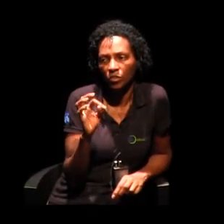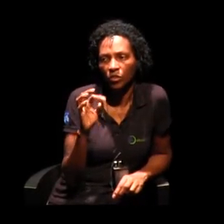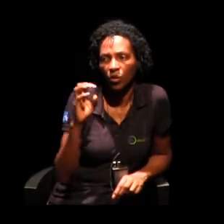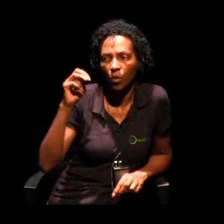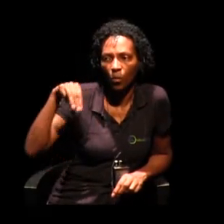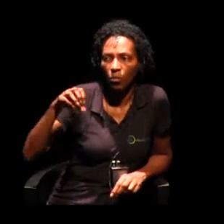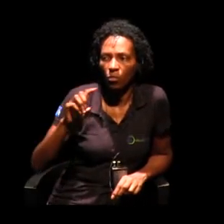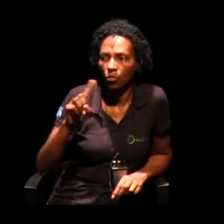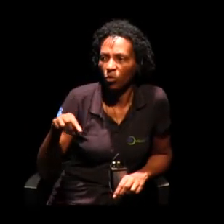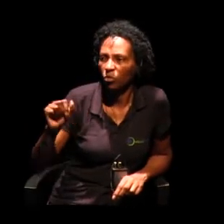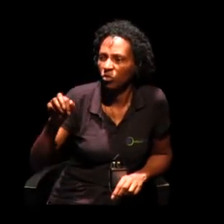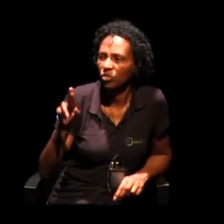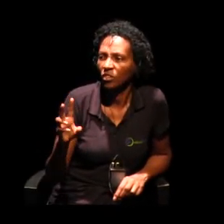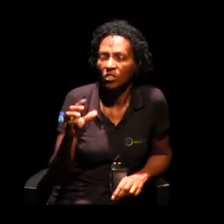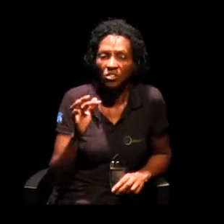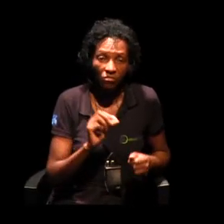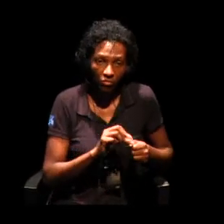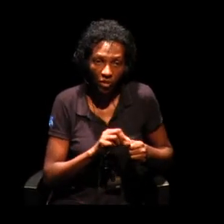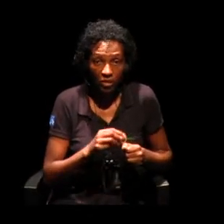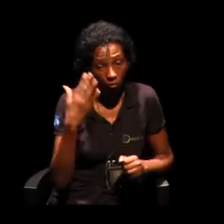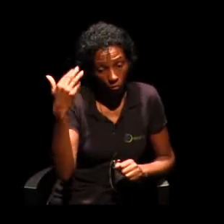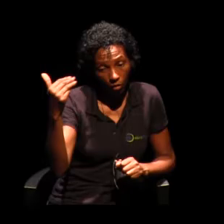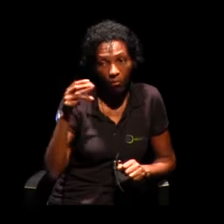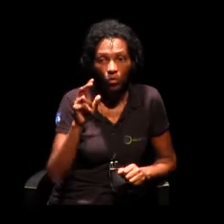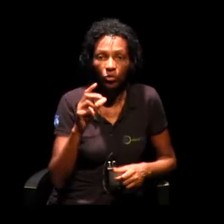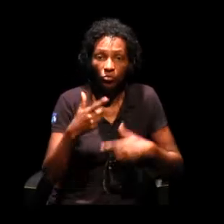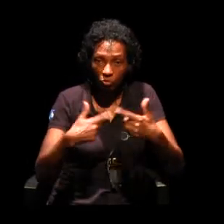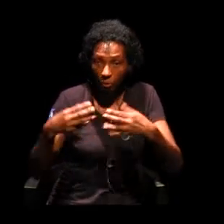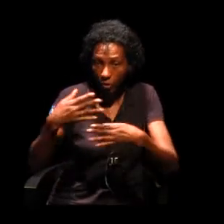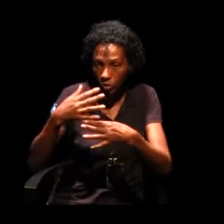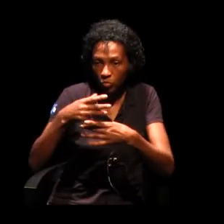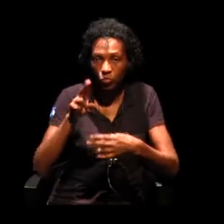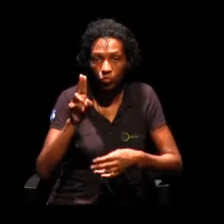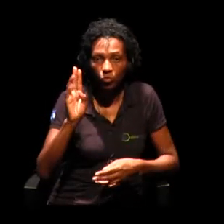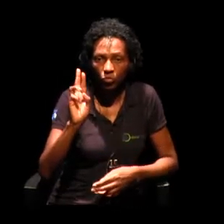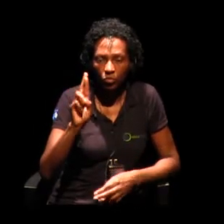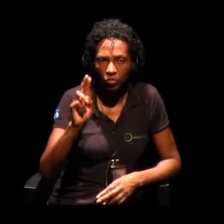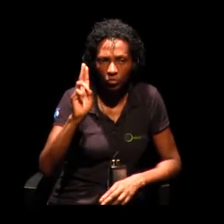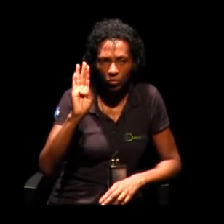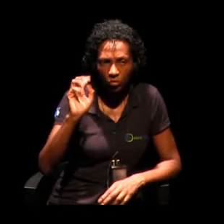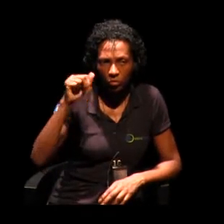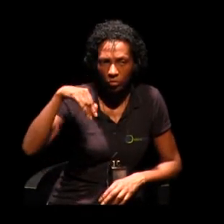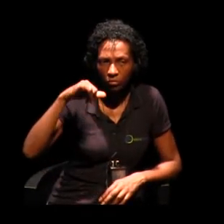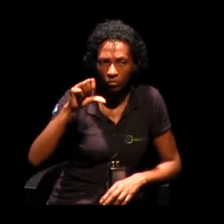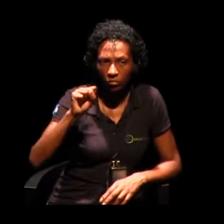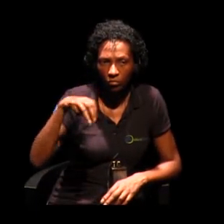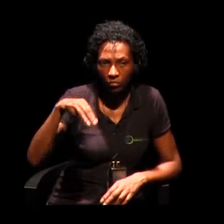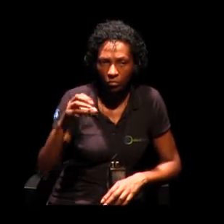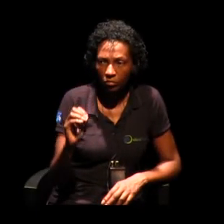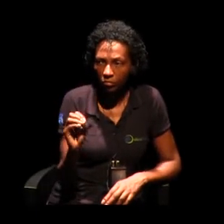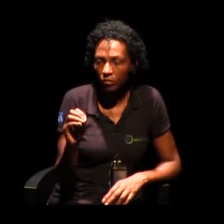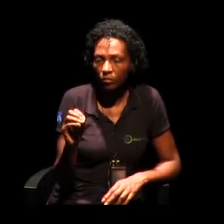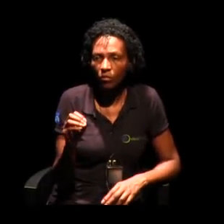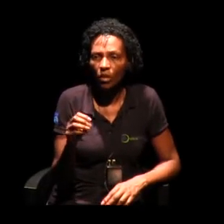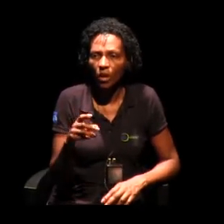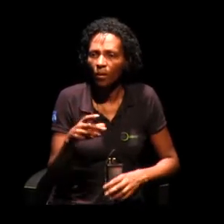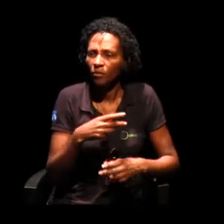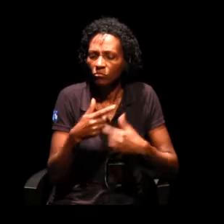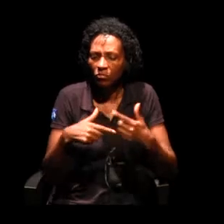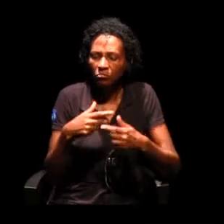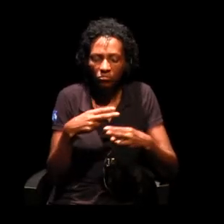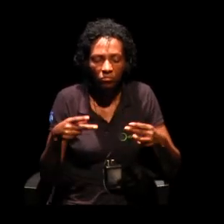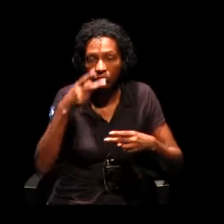que o Robert Moses fez, um grande urbanista, foi criar vários espaços abertos para pessoas de todos os